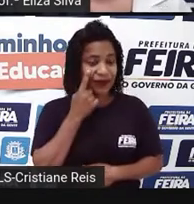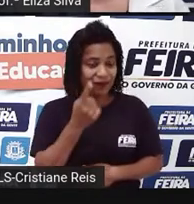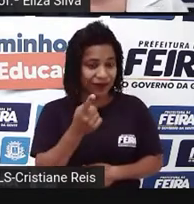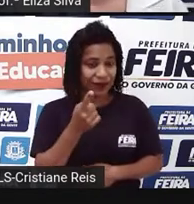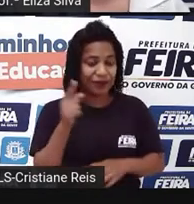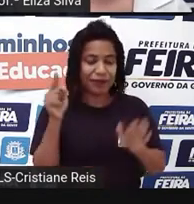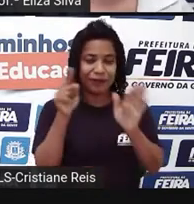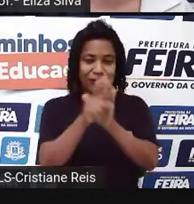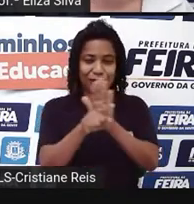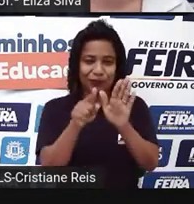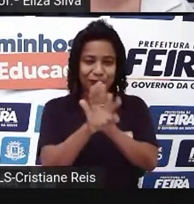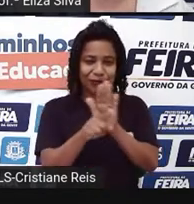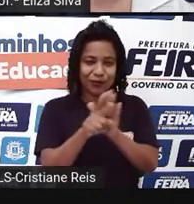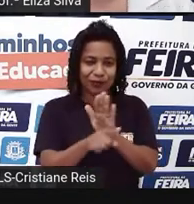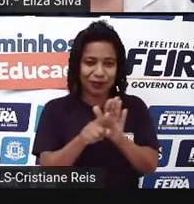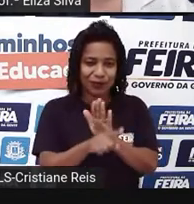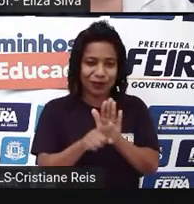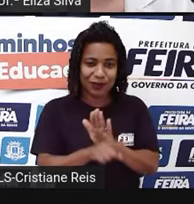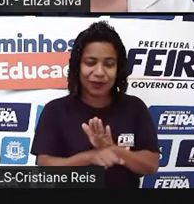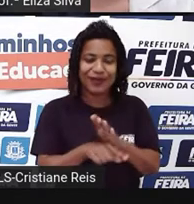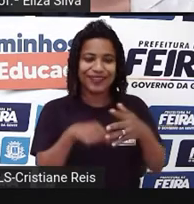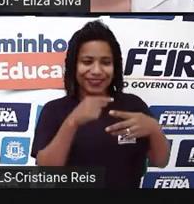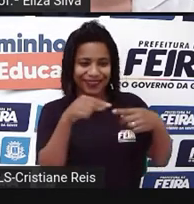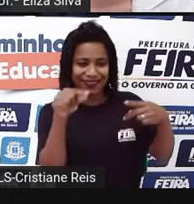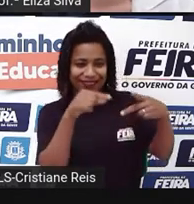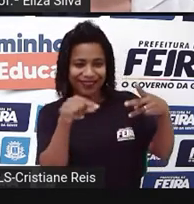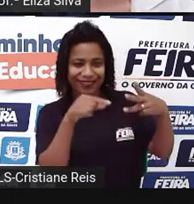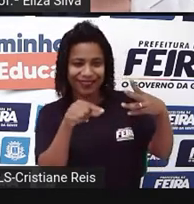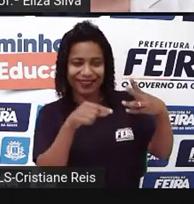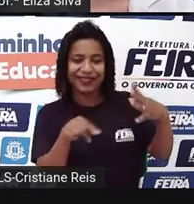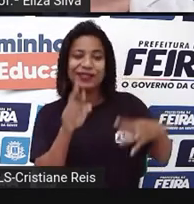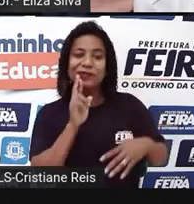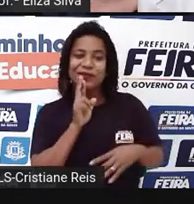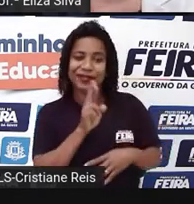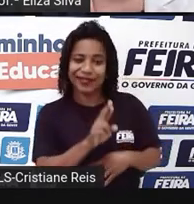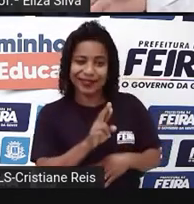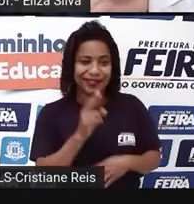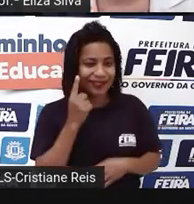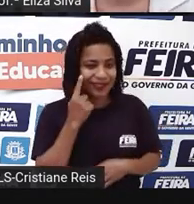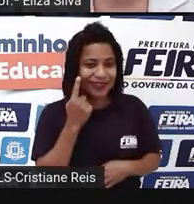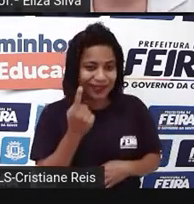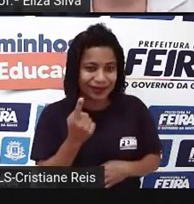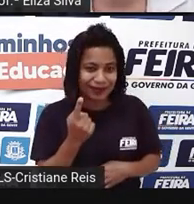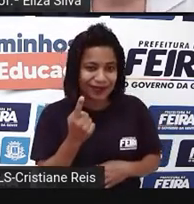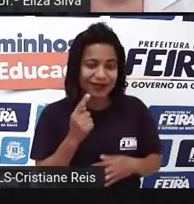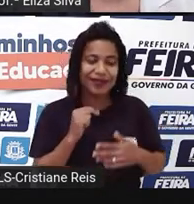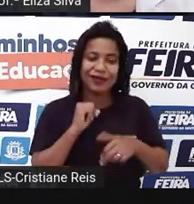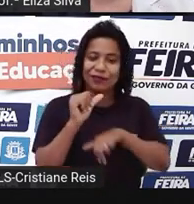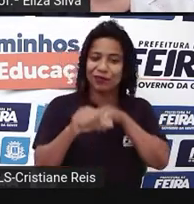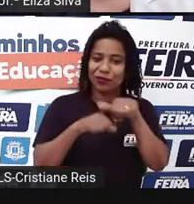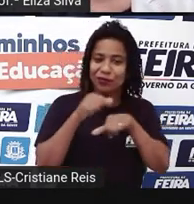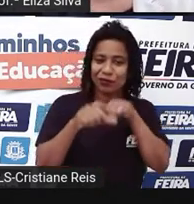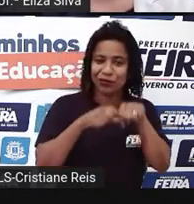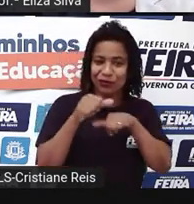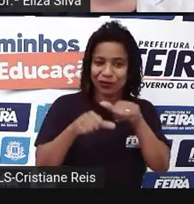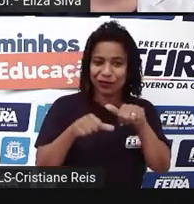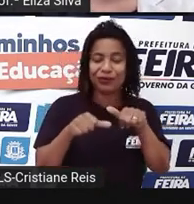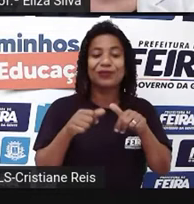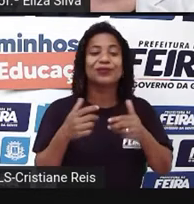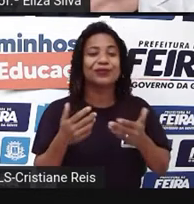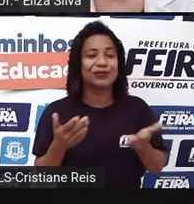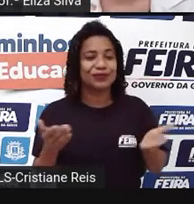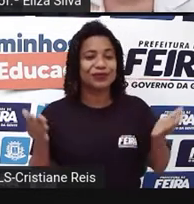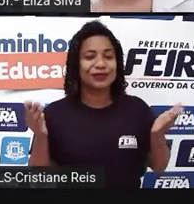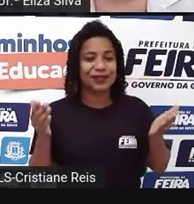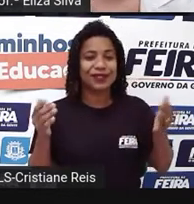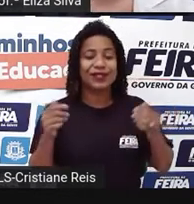fomos respondendo ao longo da atividade, nós mudamos de personagens e mudamos também